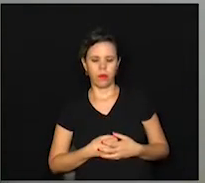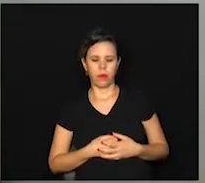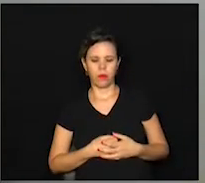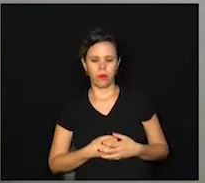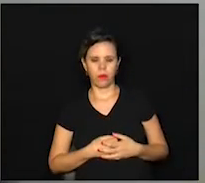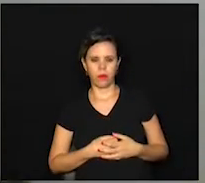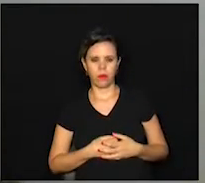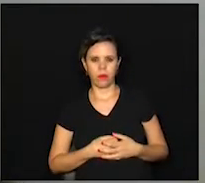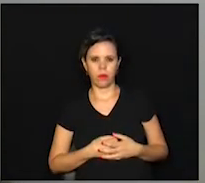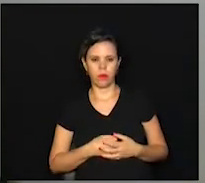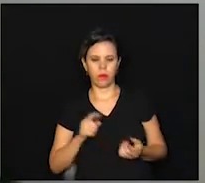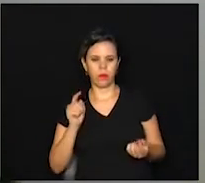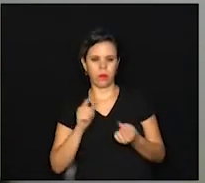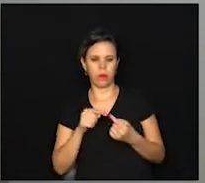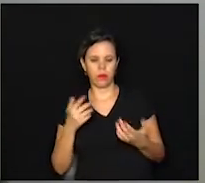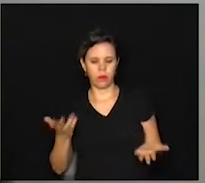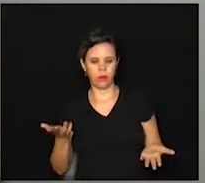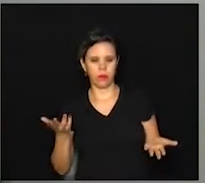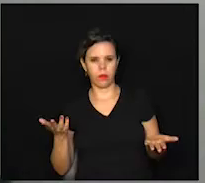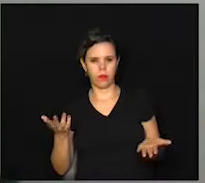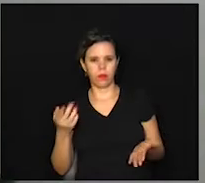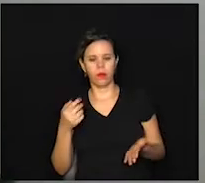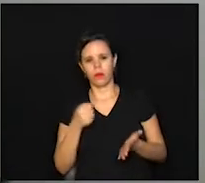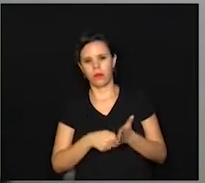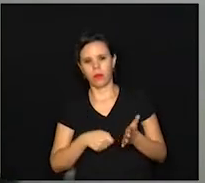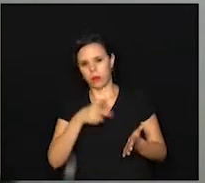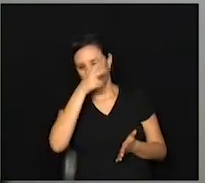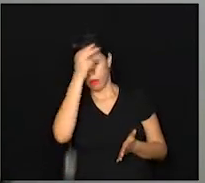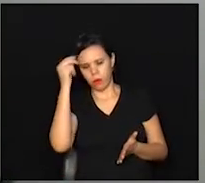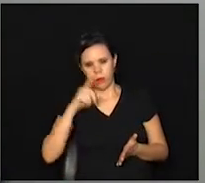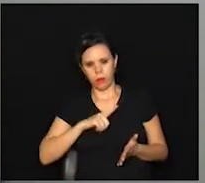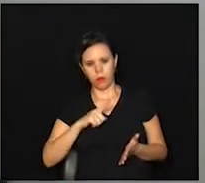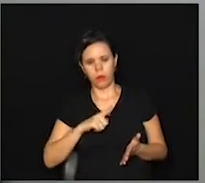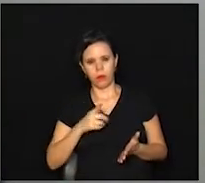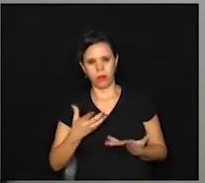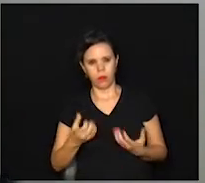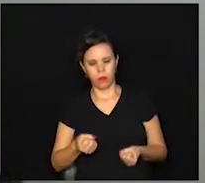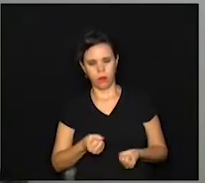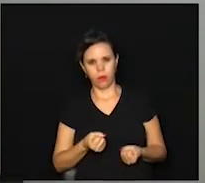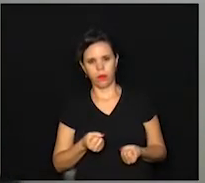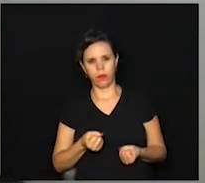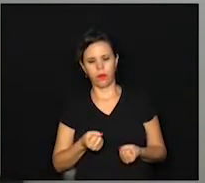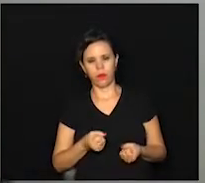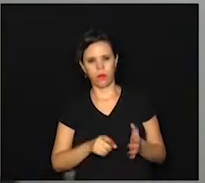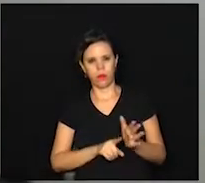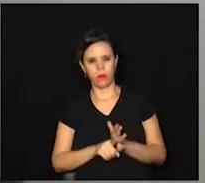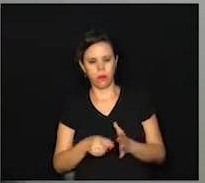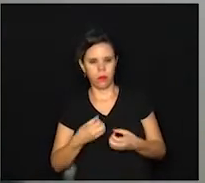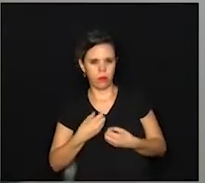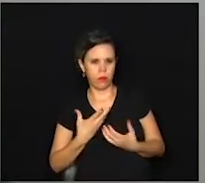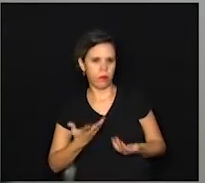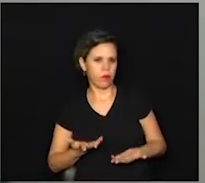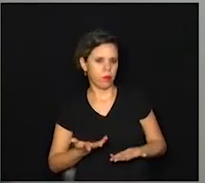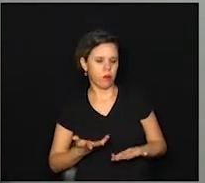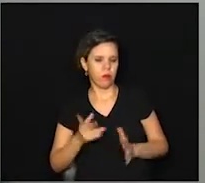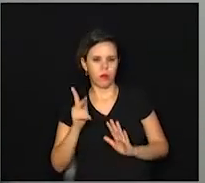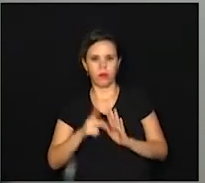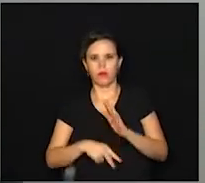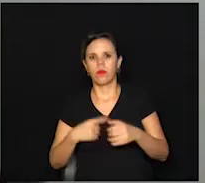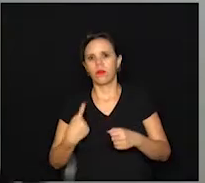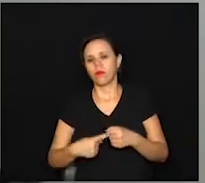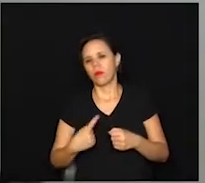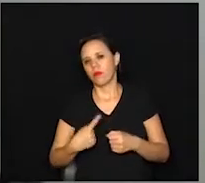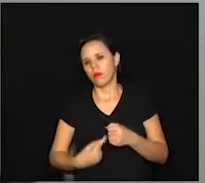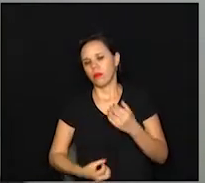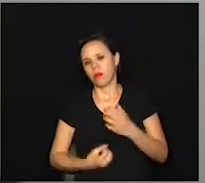né, como um ideal o qual as políticas públicas têm que se orientar, né? A gente sabe que para que esse plano municipal